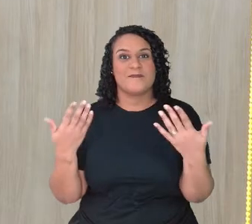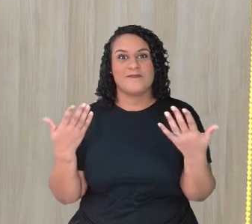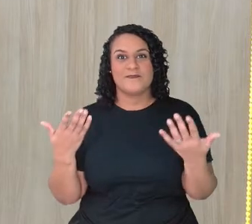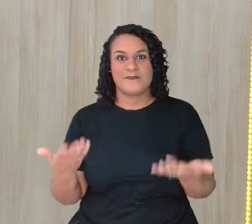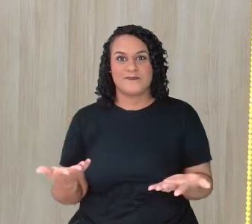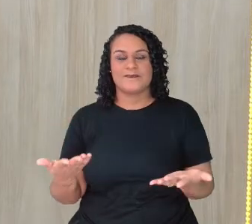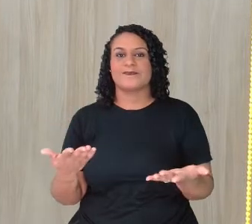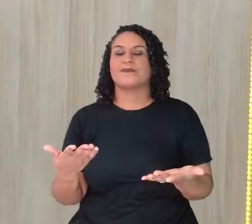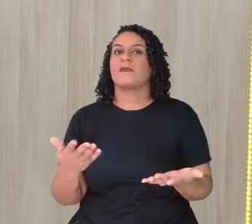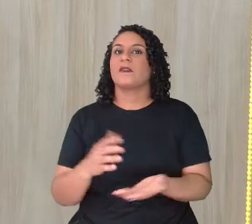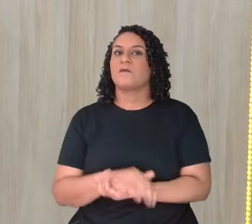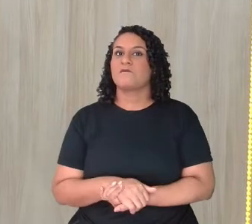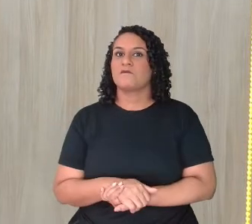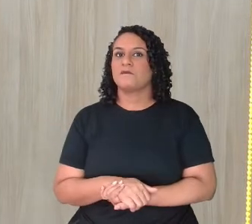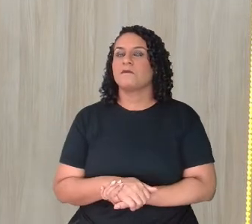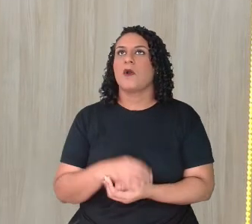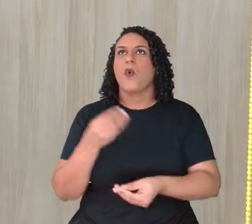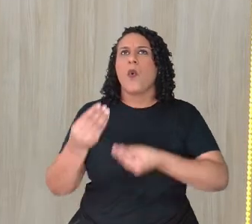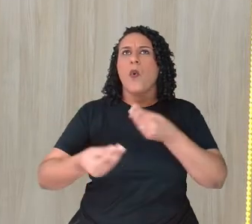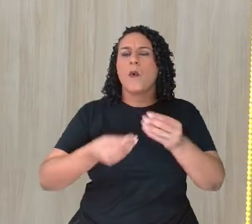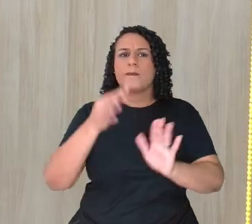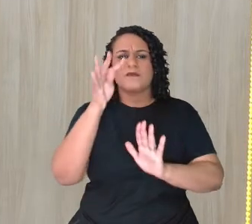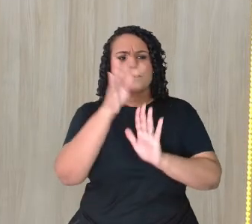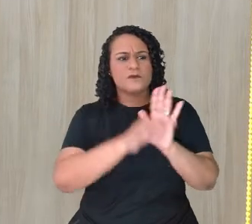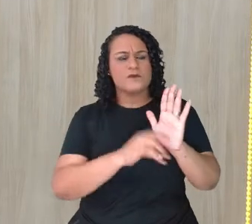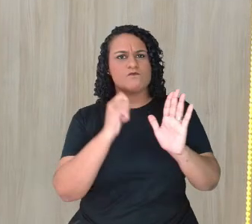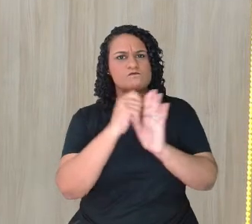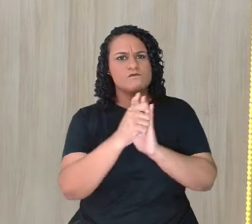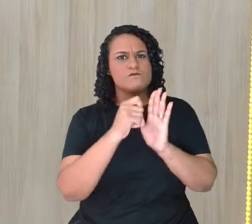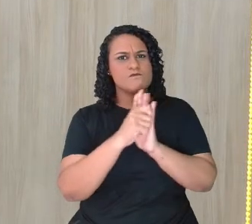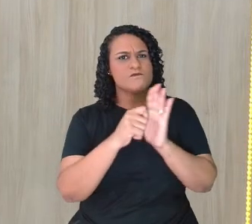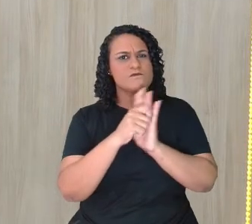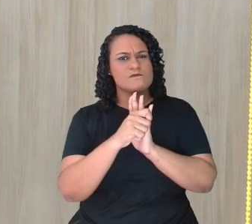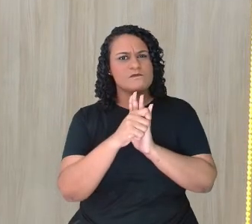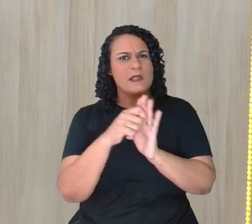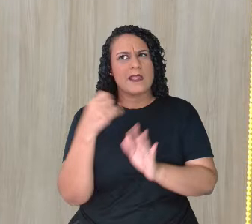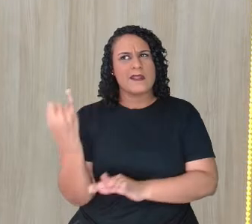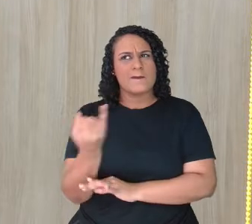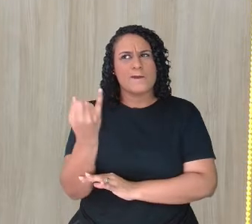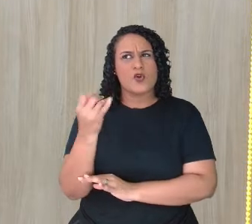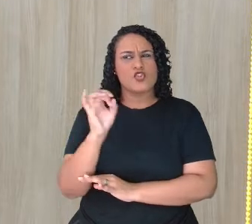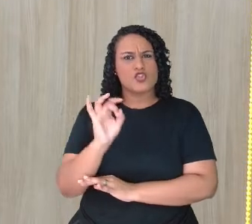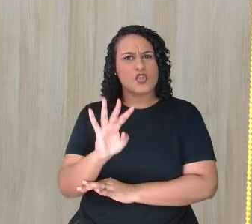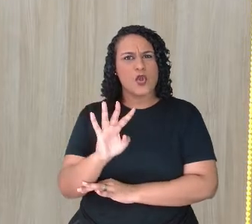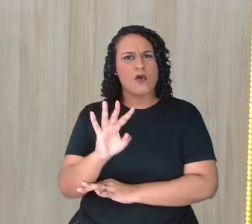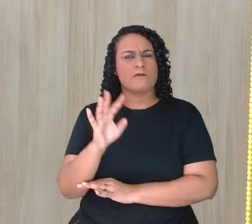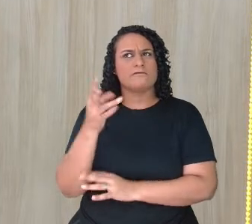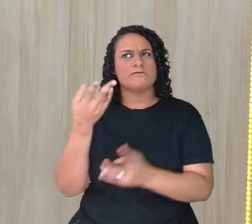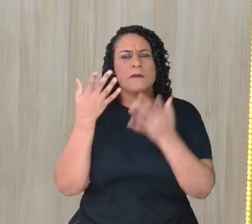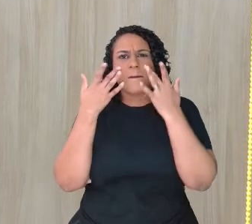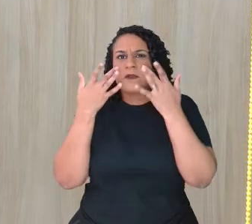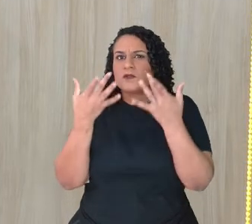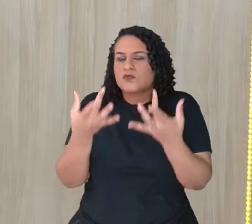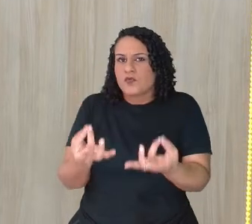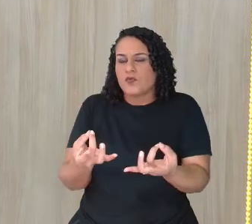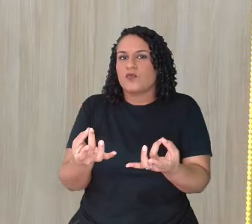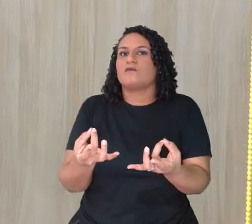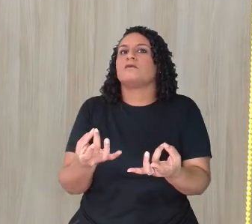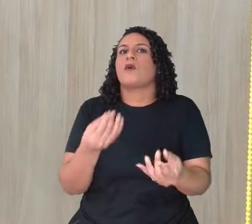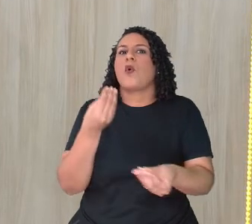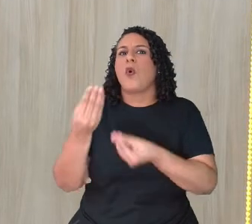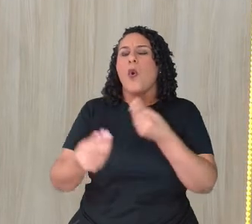da construção do texto, não é importante apenas prestar atenção, não é, nestas